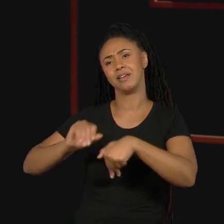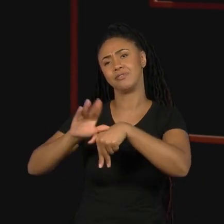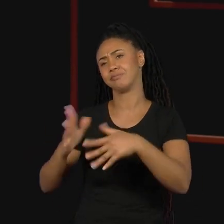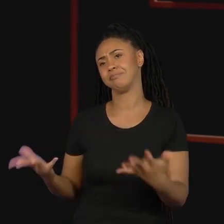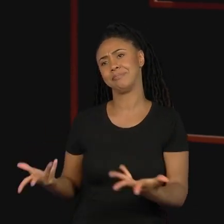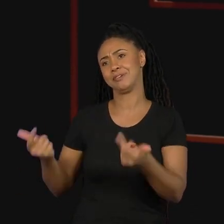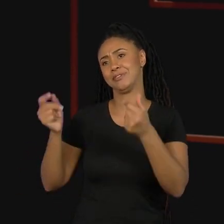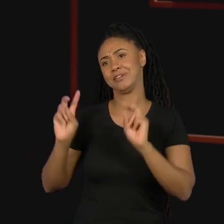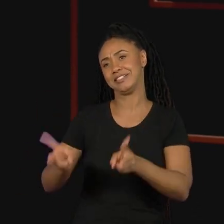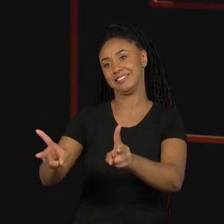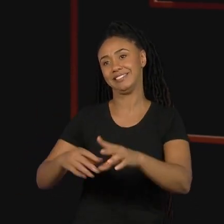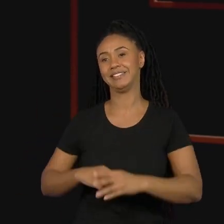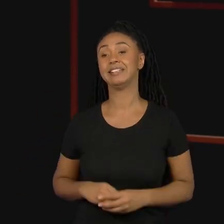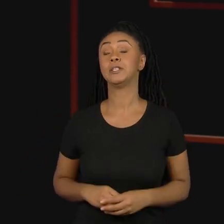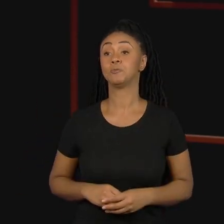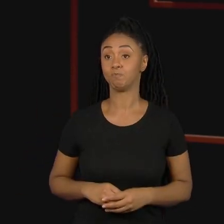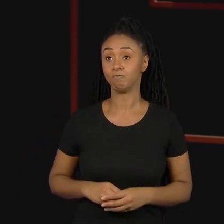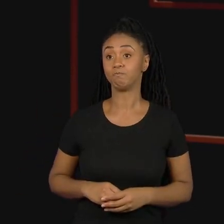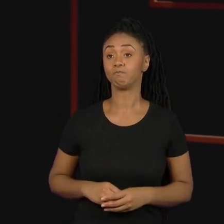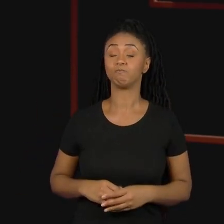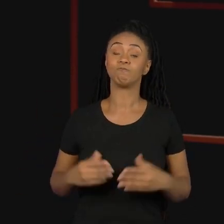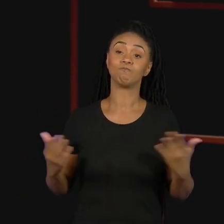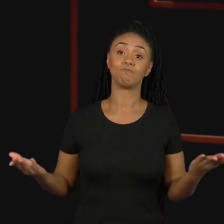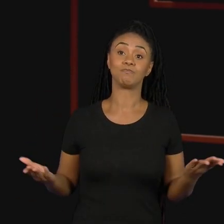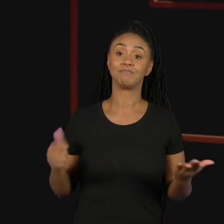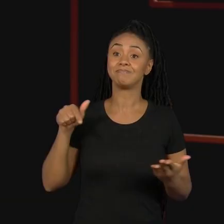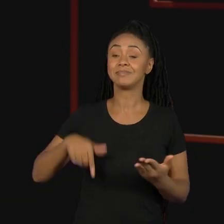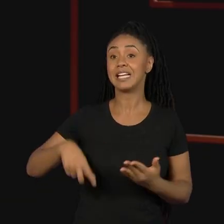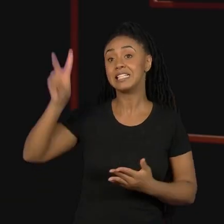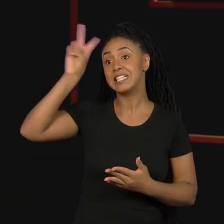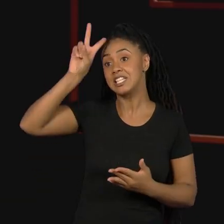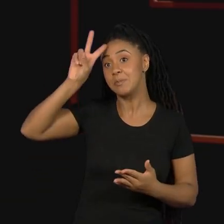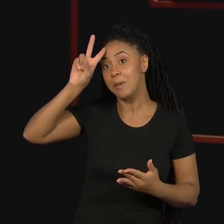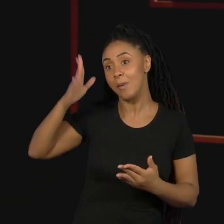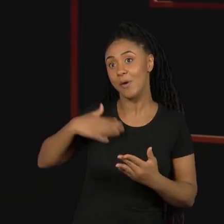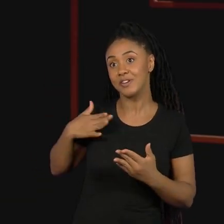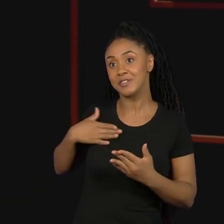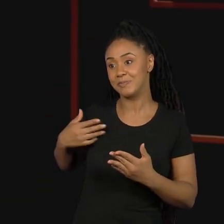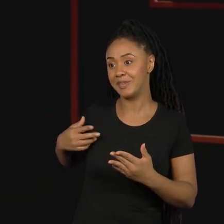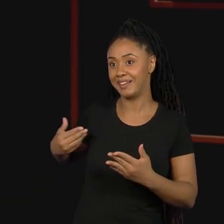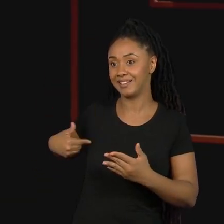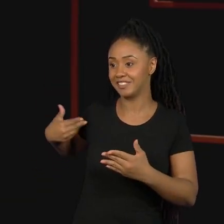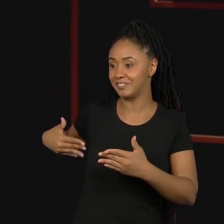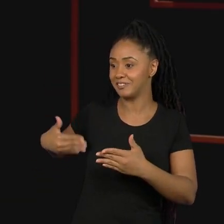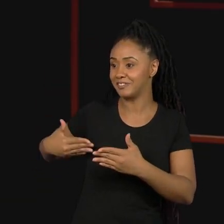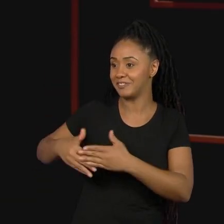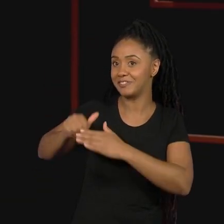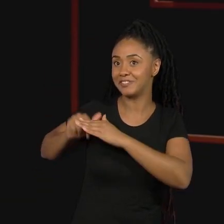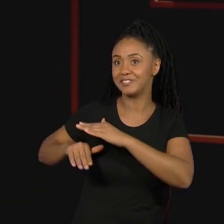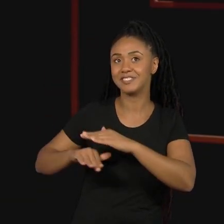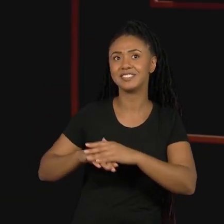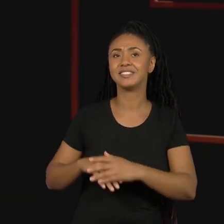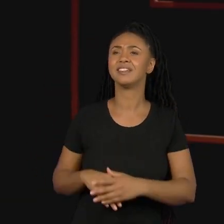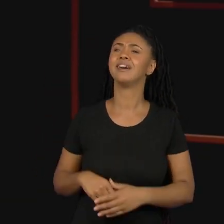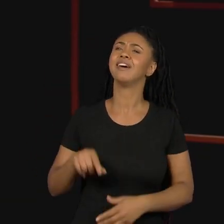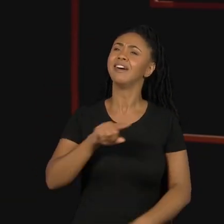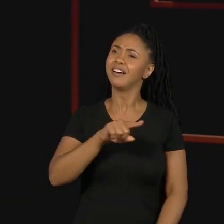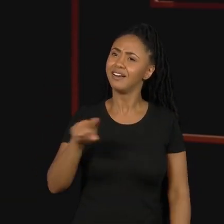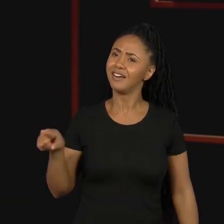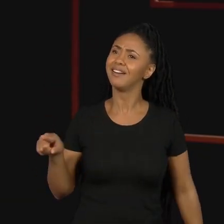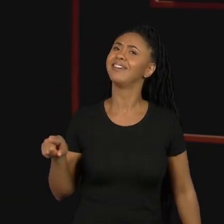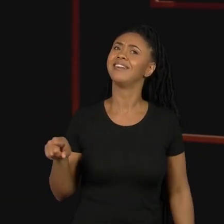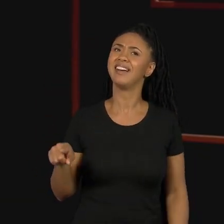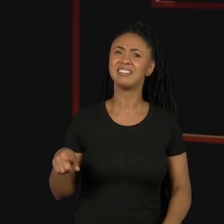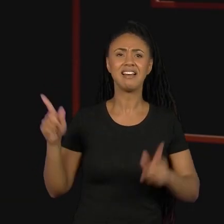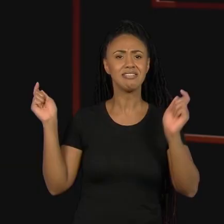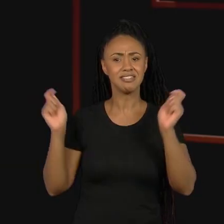maravilha. Esse arquivo de memória que vocês têm e vocês conseguem achar ao